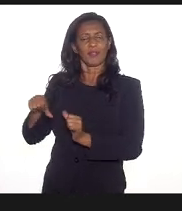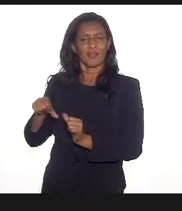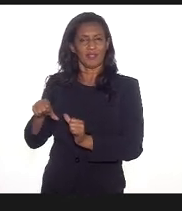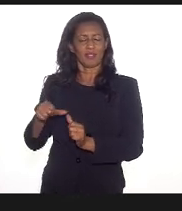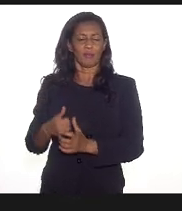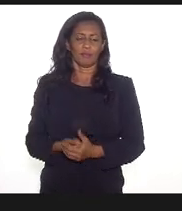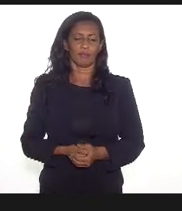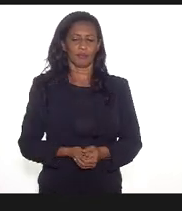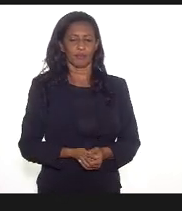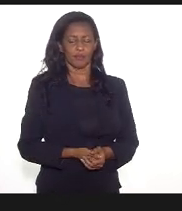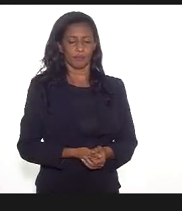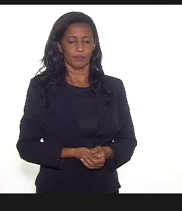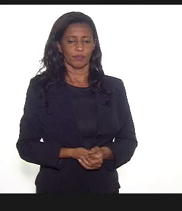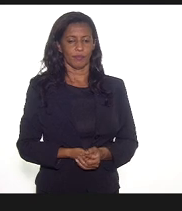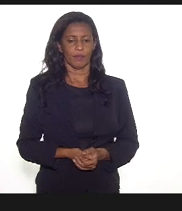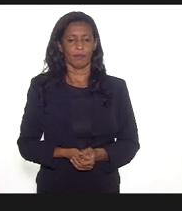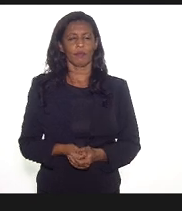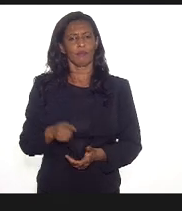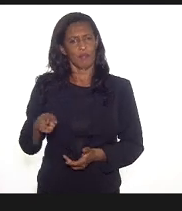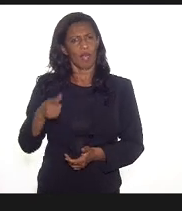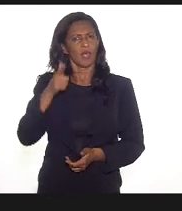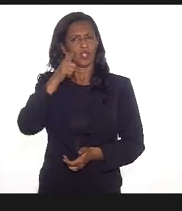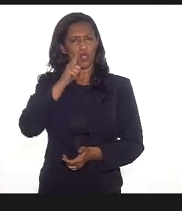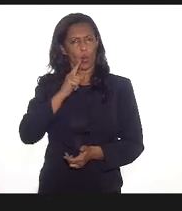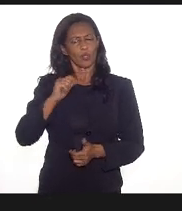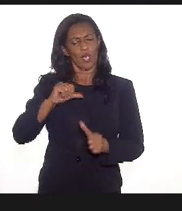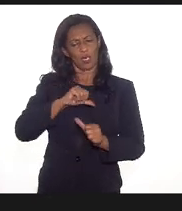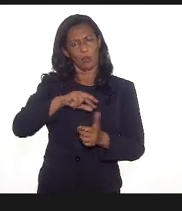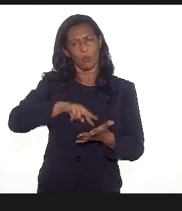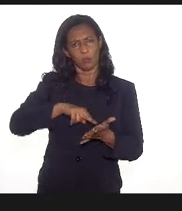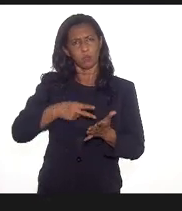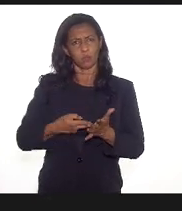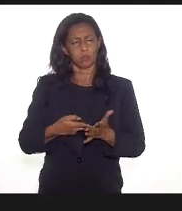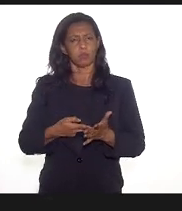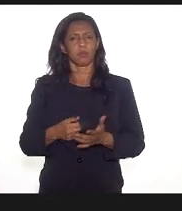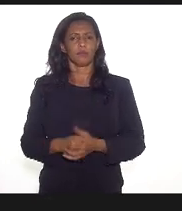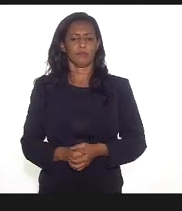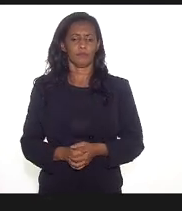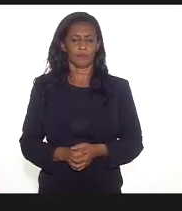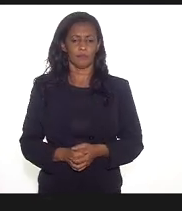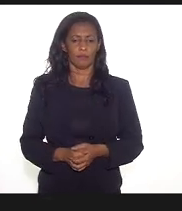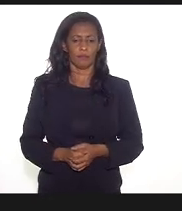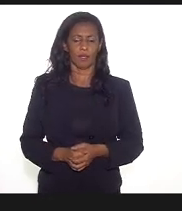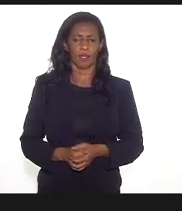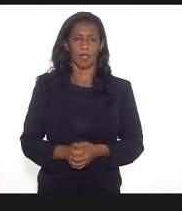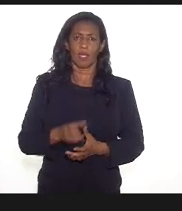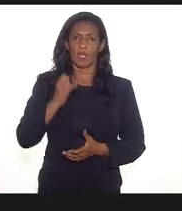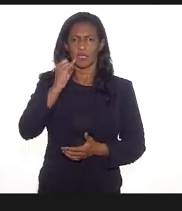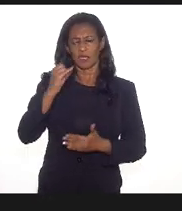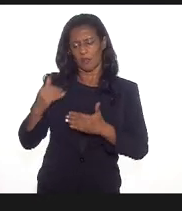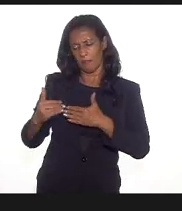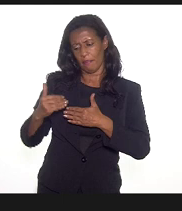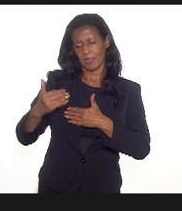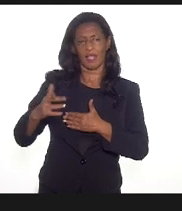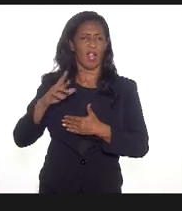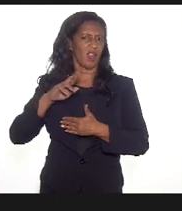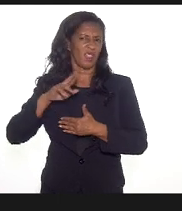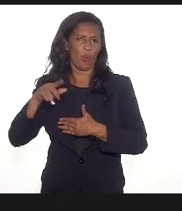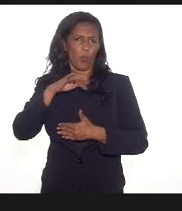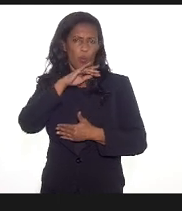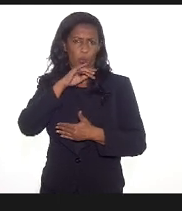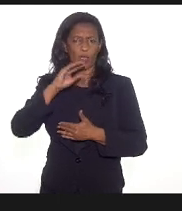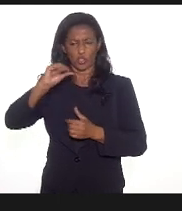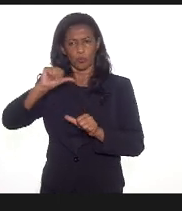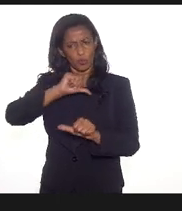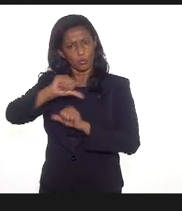de direito. Mas isso aí a gente consegue até, se caso passar alguma coisa que não é por maldade, a gente pode estar